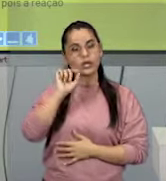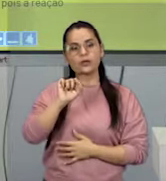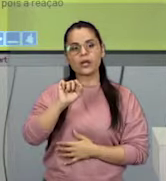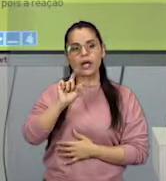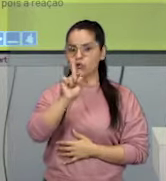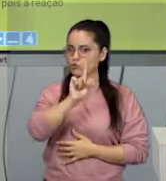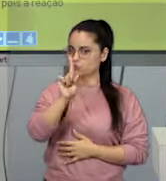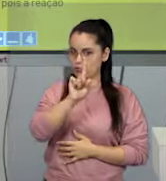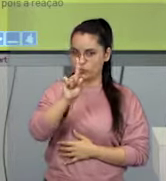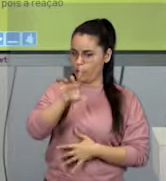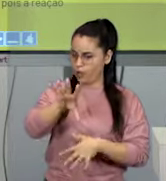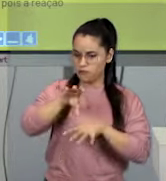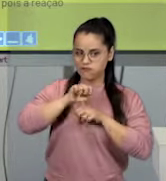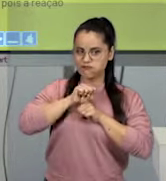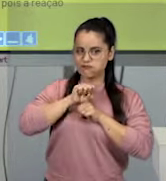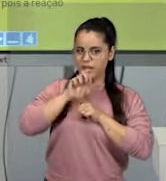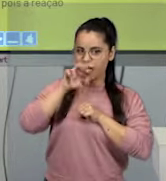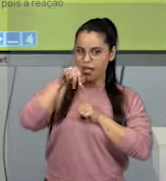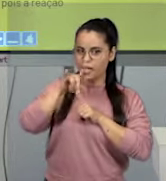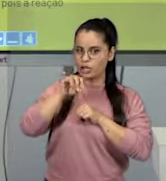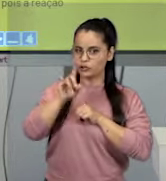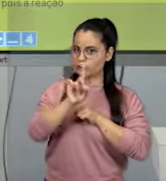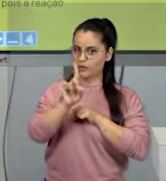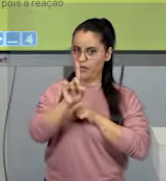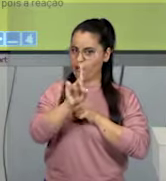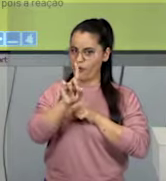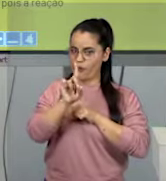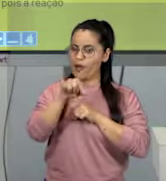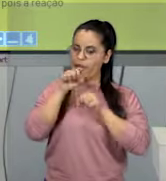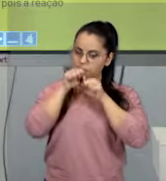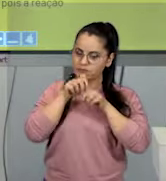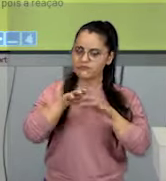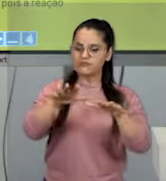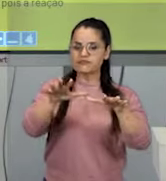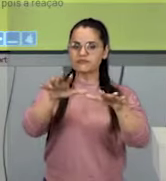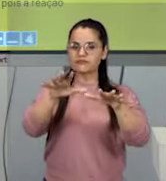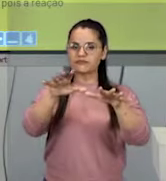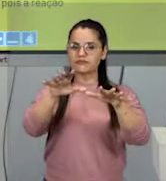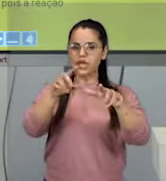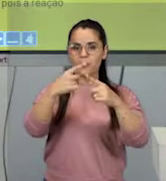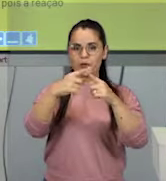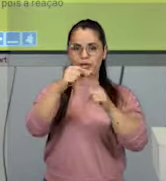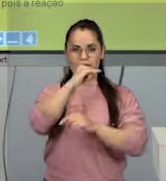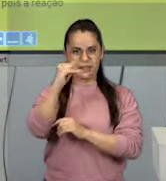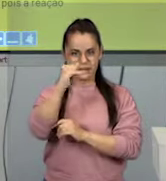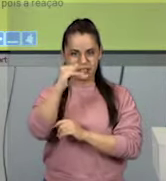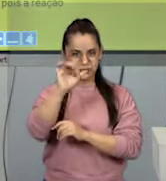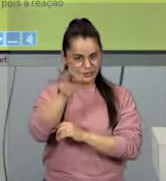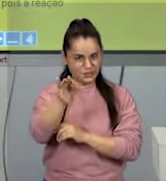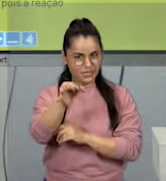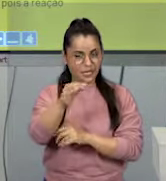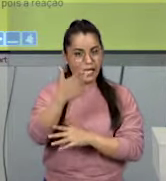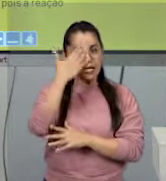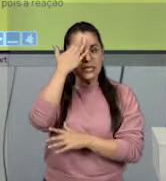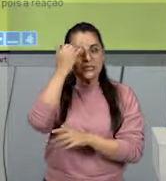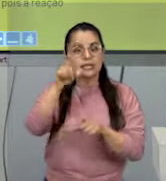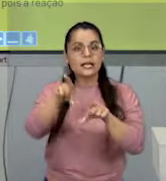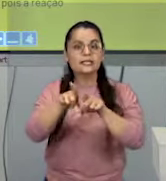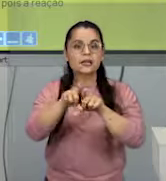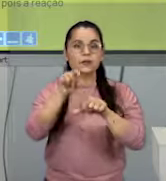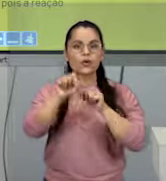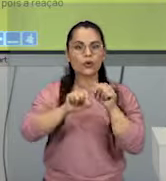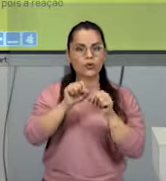endotérmico e não é ele não é endotérmico porque o delta h e negativo e eu já sei